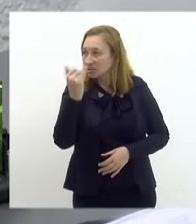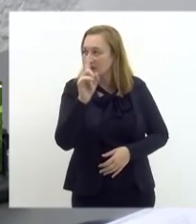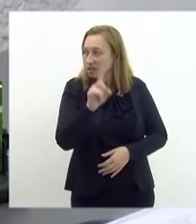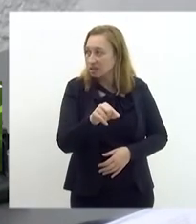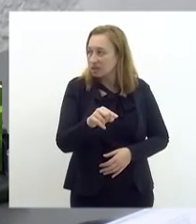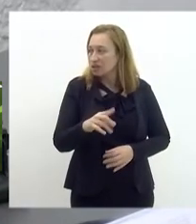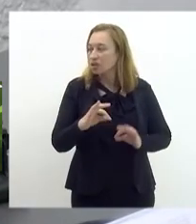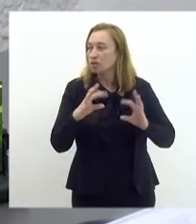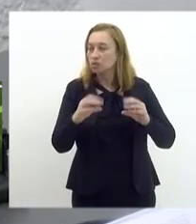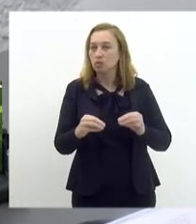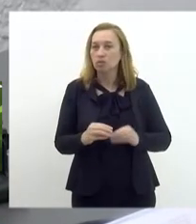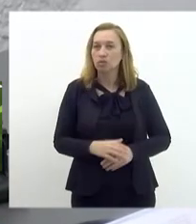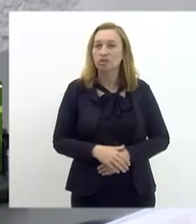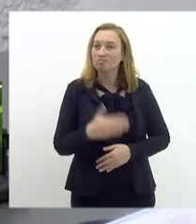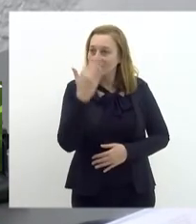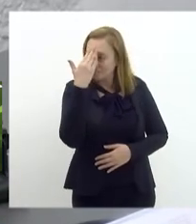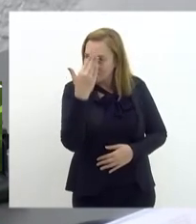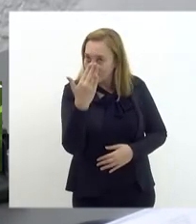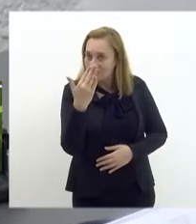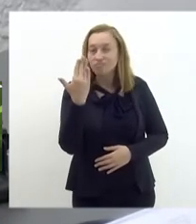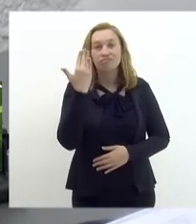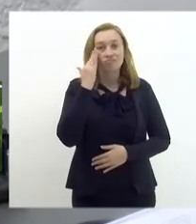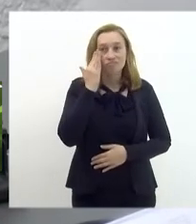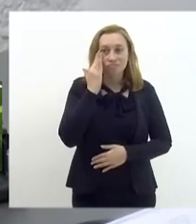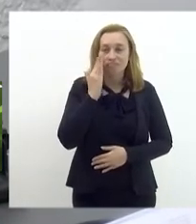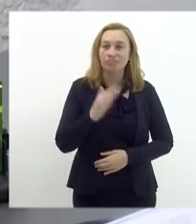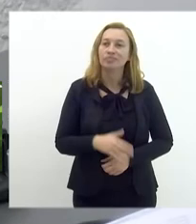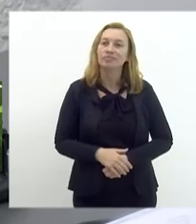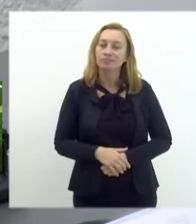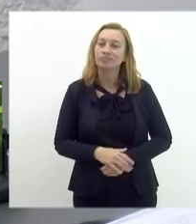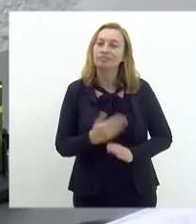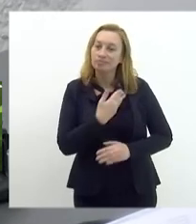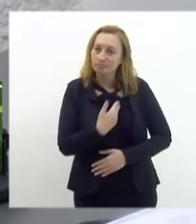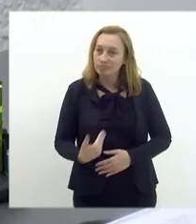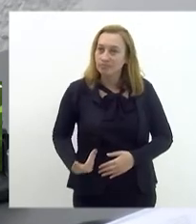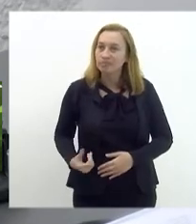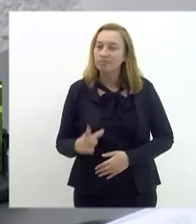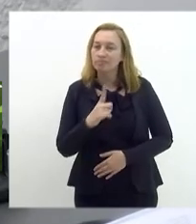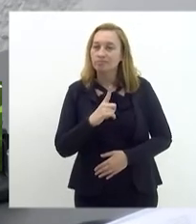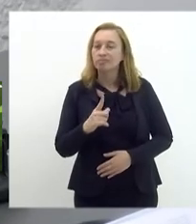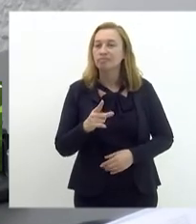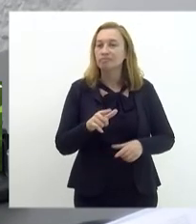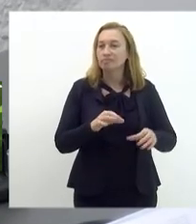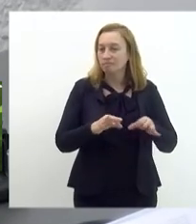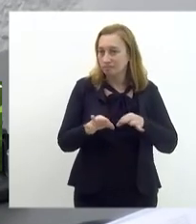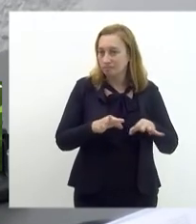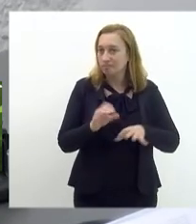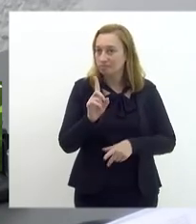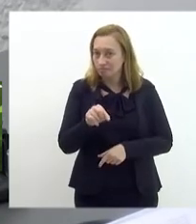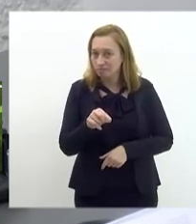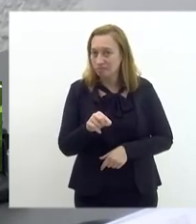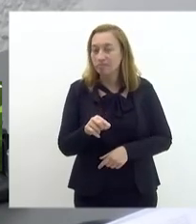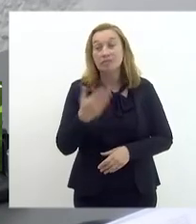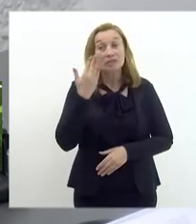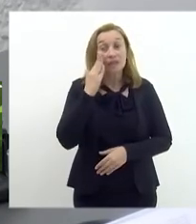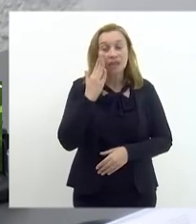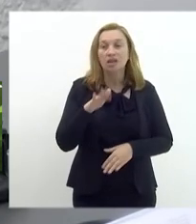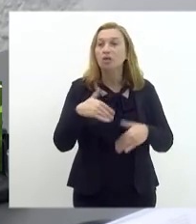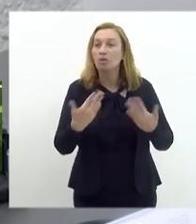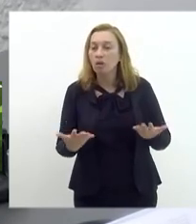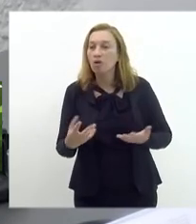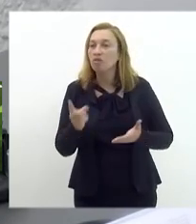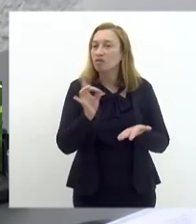E, sobretudo, agradecer o entendimento que o governo teve desse projeto, né? Entendendo qual é o